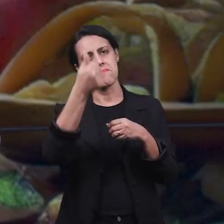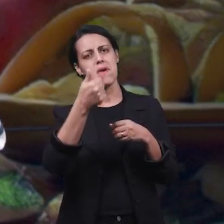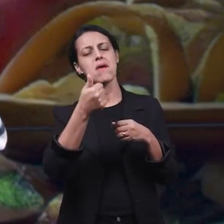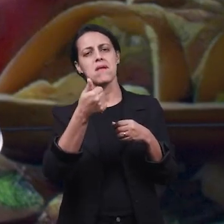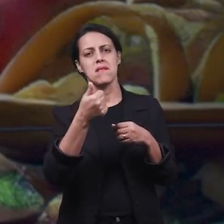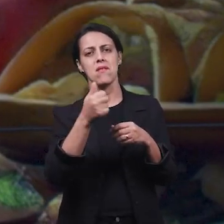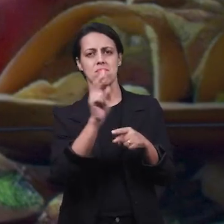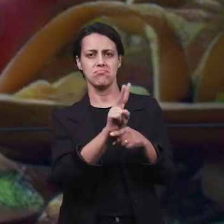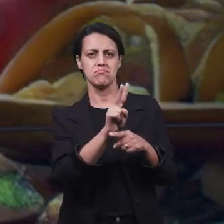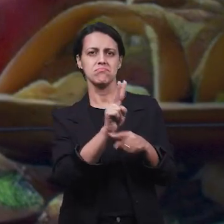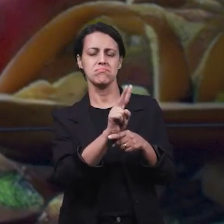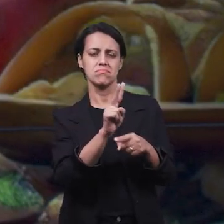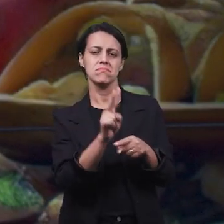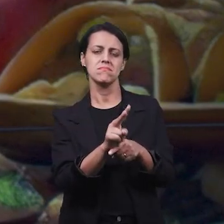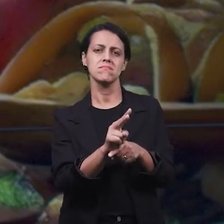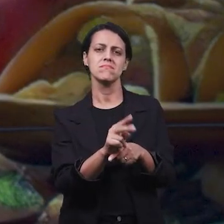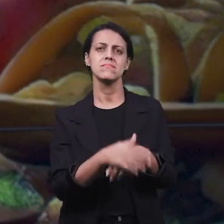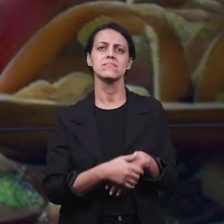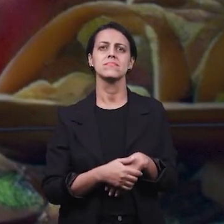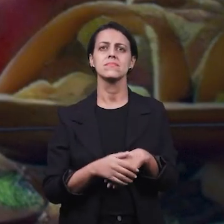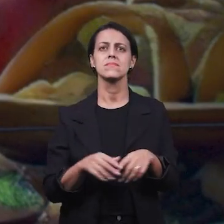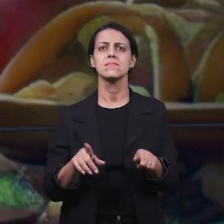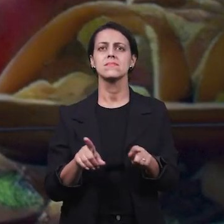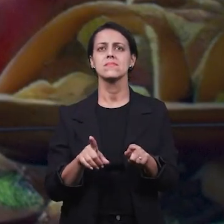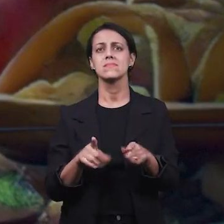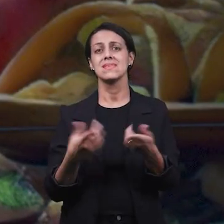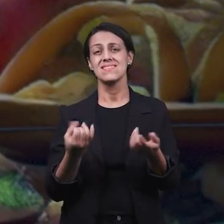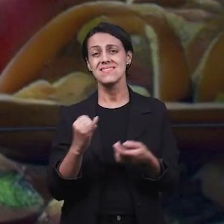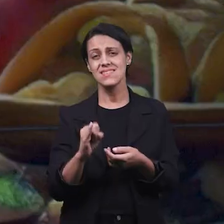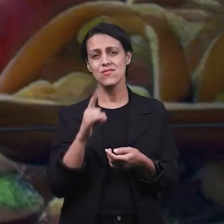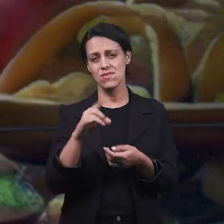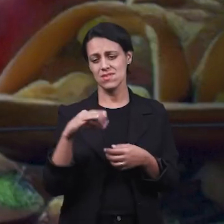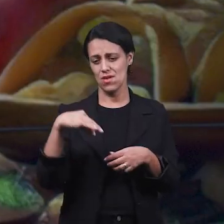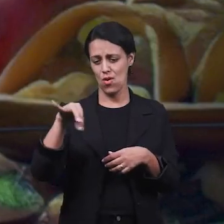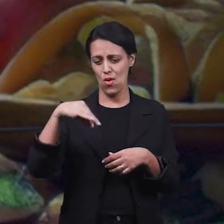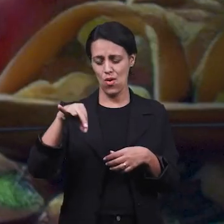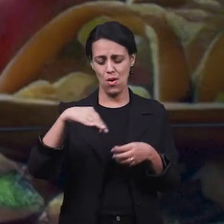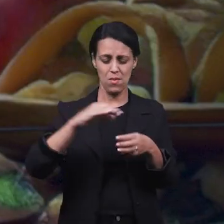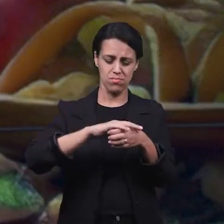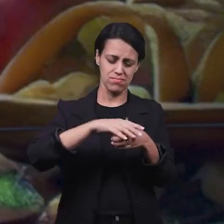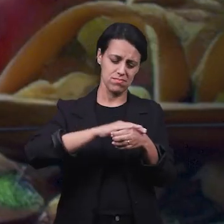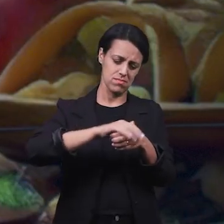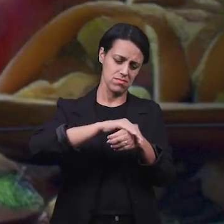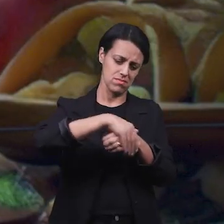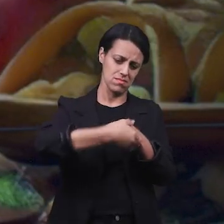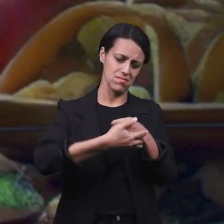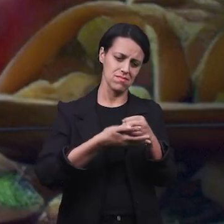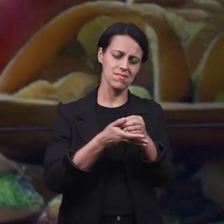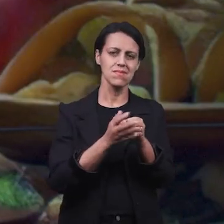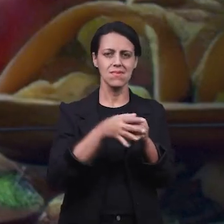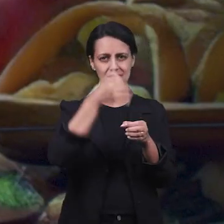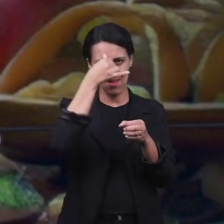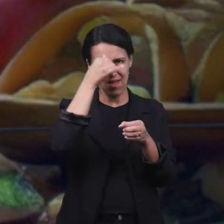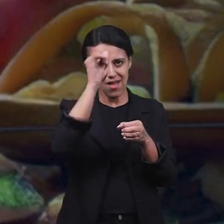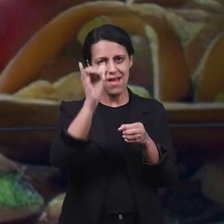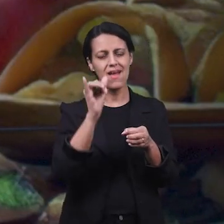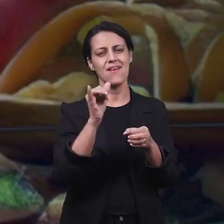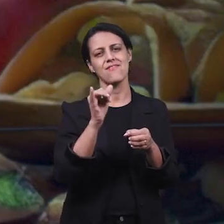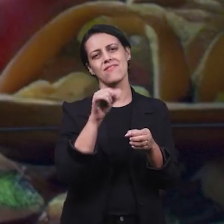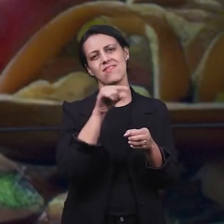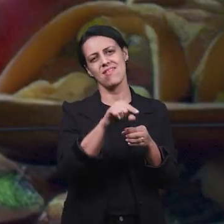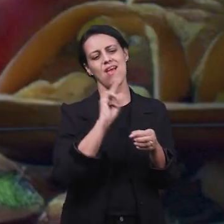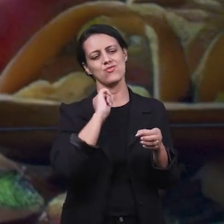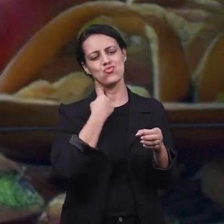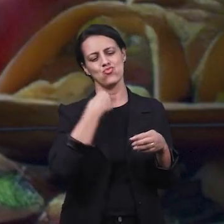mesmo estando na geladeira. Passar um pano úmido em cada uma delas evita esse transtorno. Mas